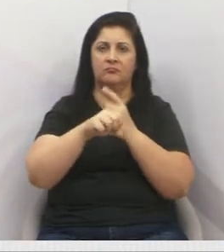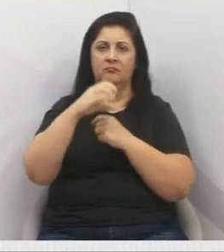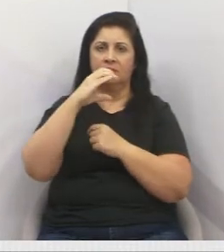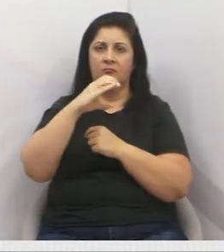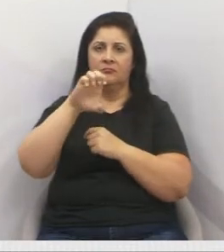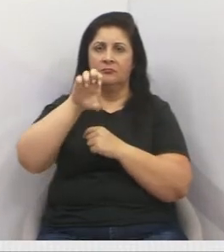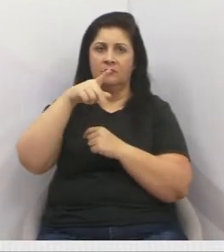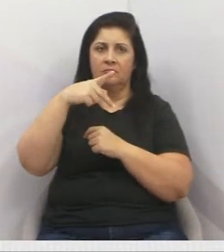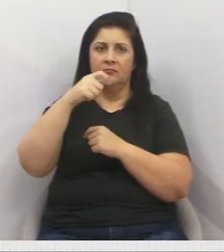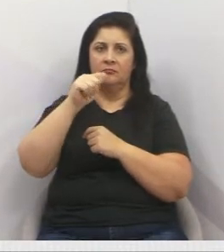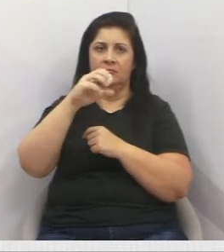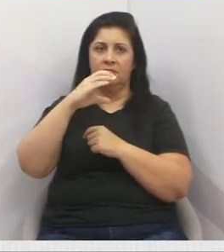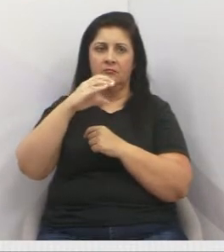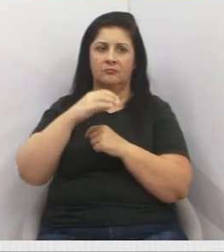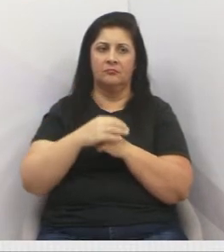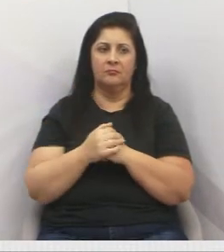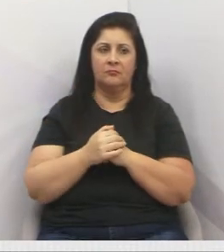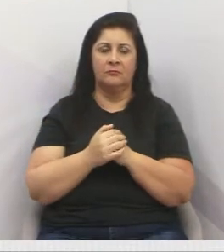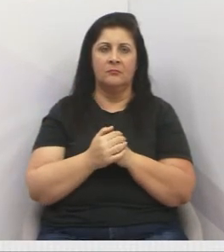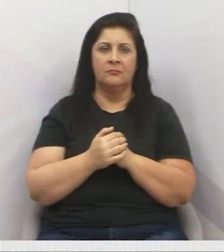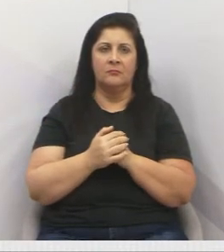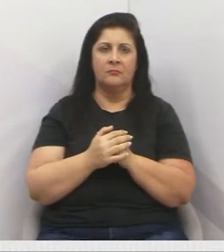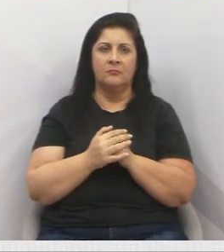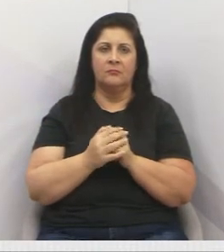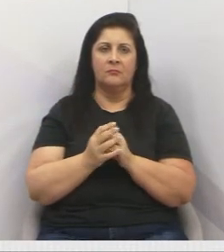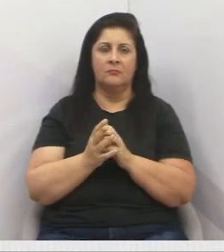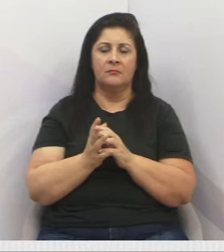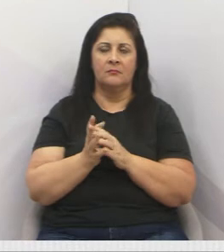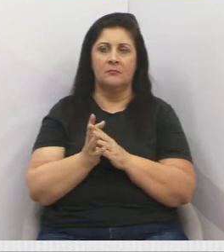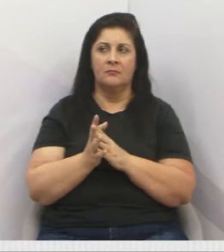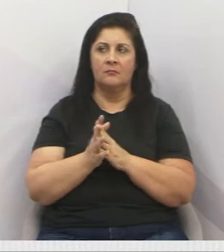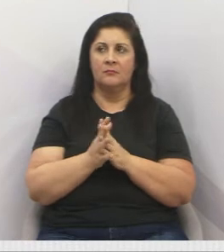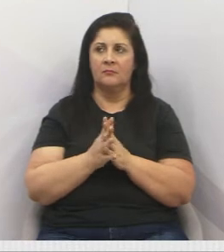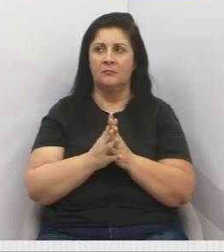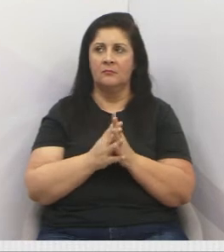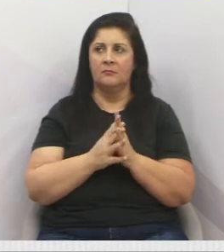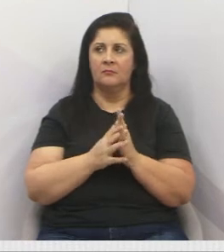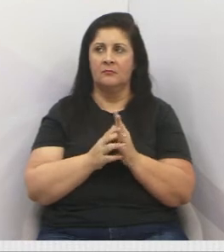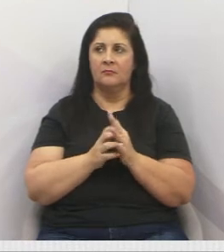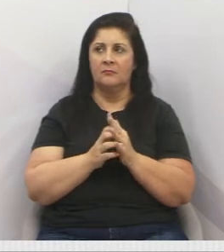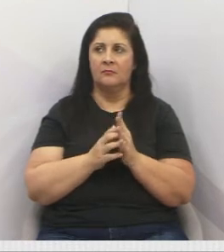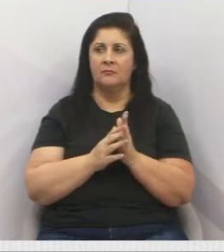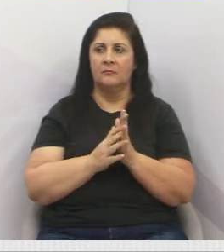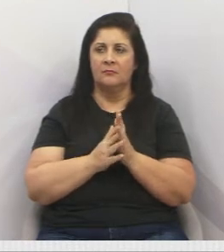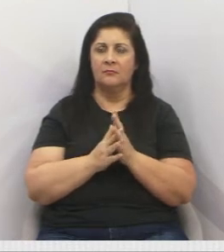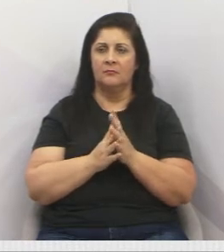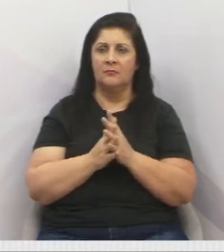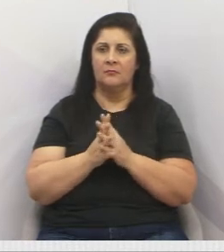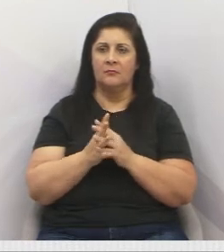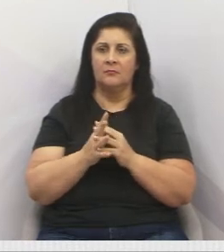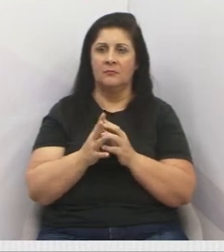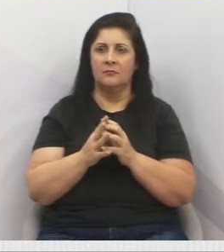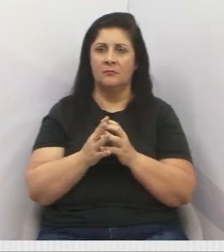CEPAC. Então, ficou parcialmente inconclusivo. Para mim e para ela.